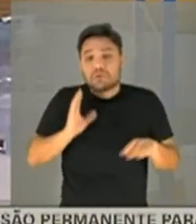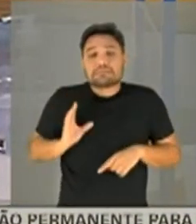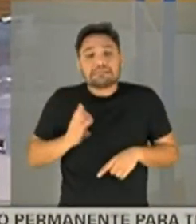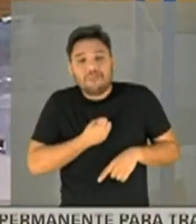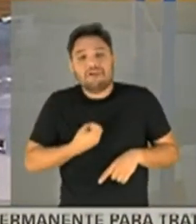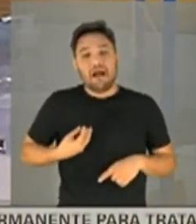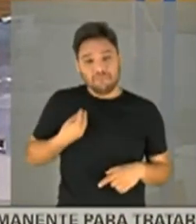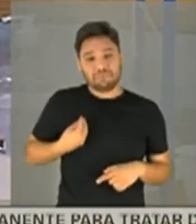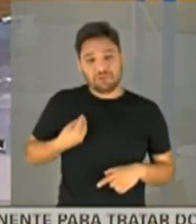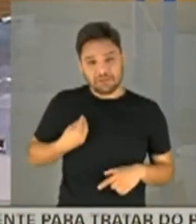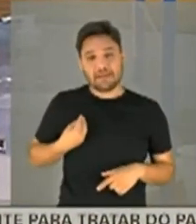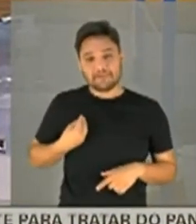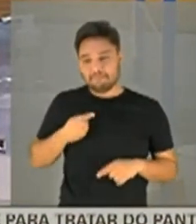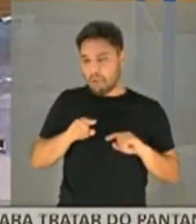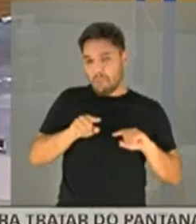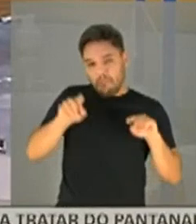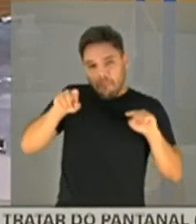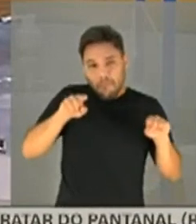vidas.